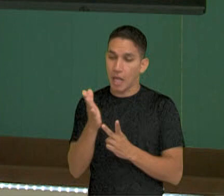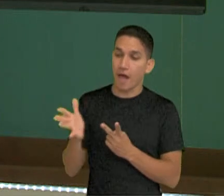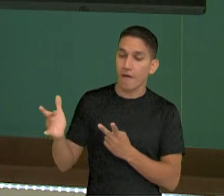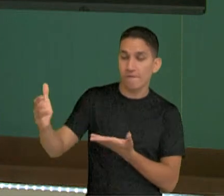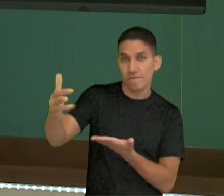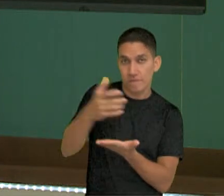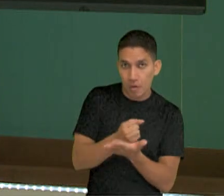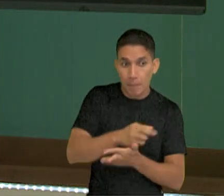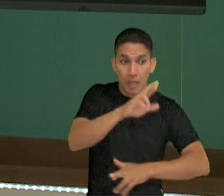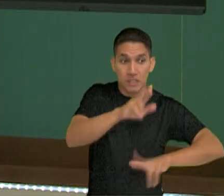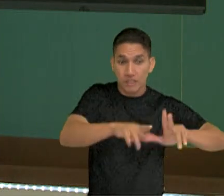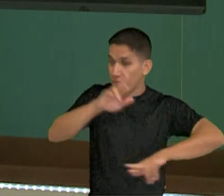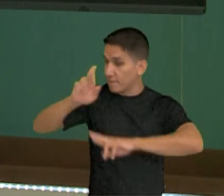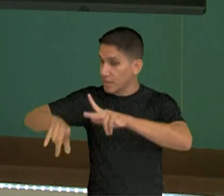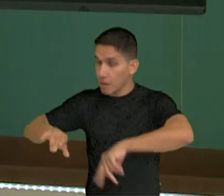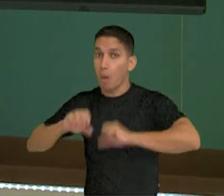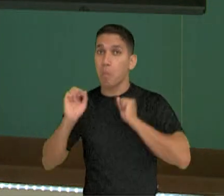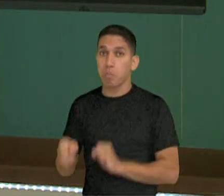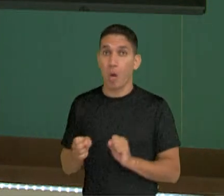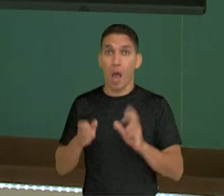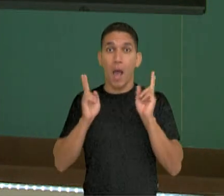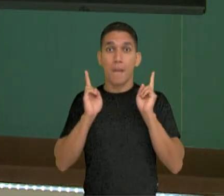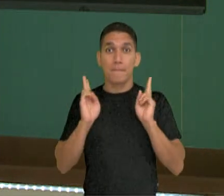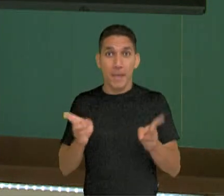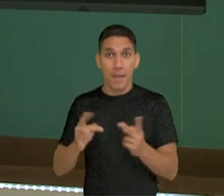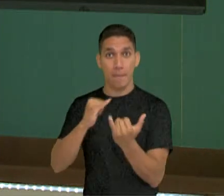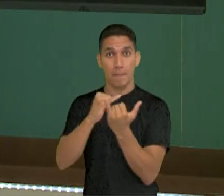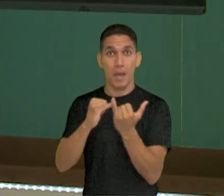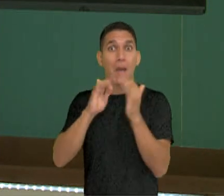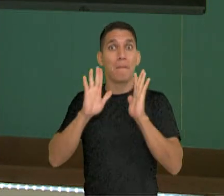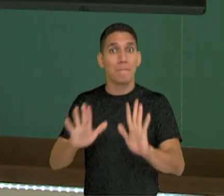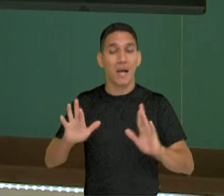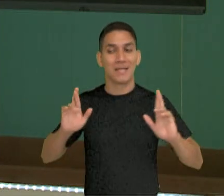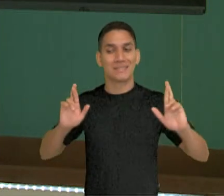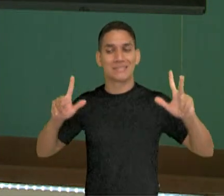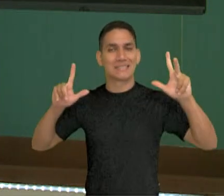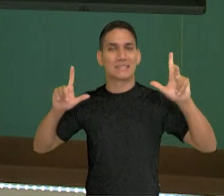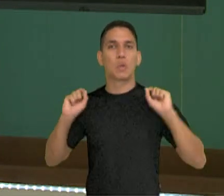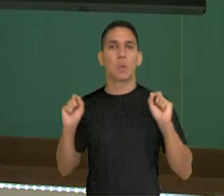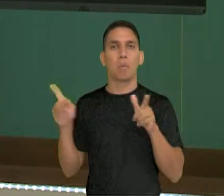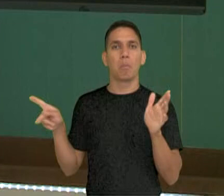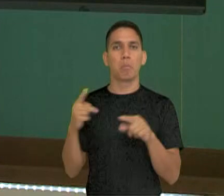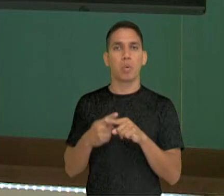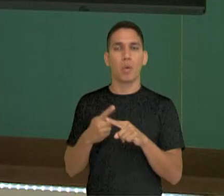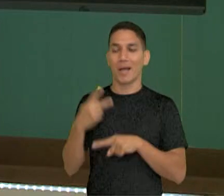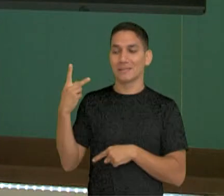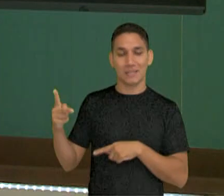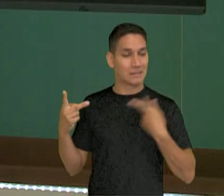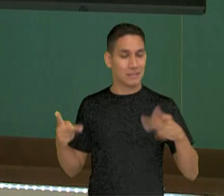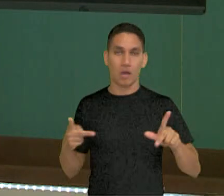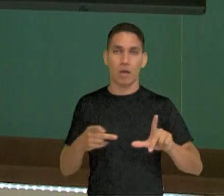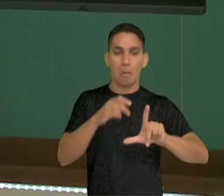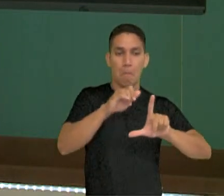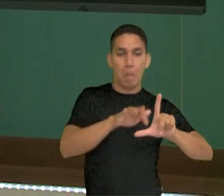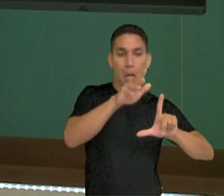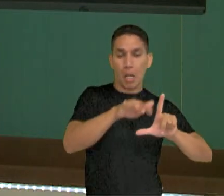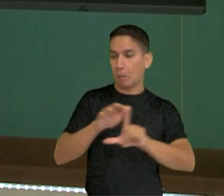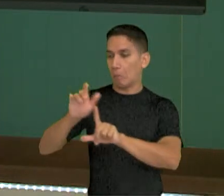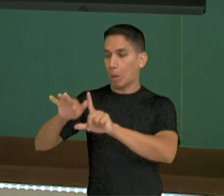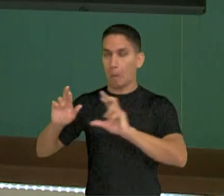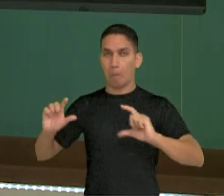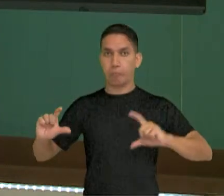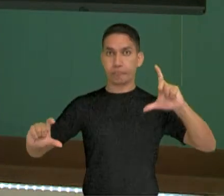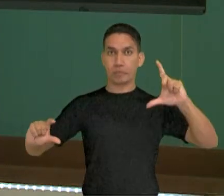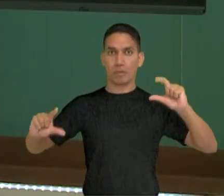variáveis podem ter a mesma média, mas elas não estão significando a mesma coisa, porque elas têm uma dispersão muito maior. Tranquilo? Vamos ver isso